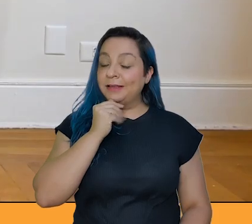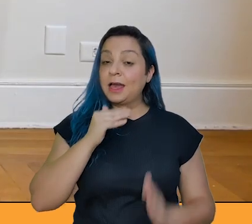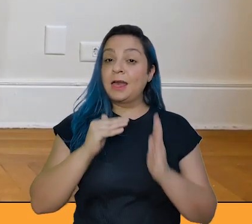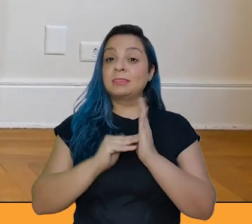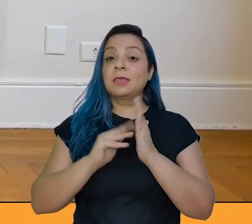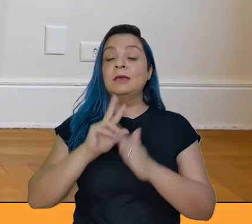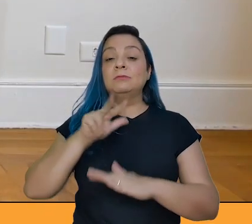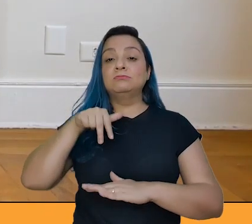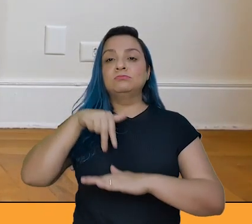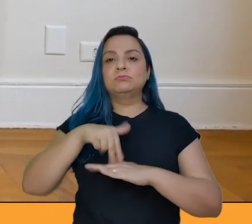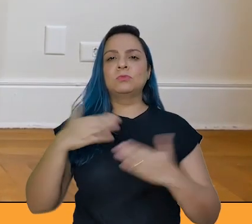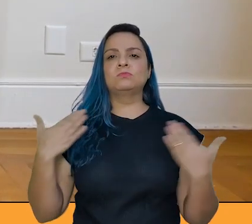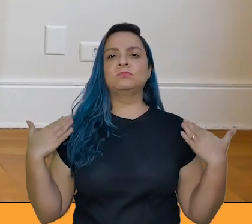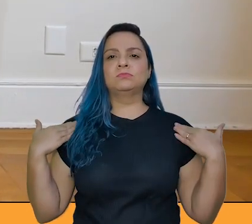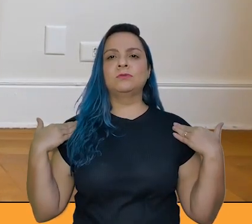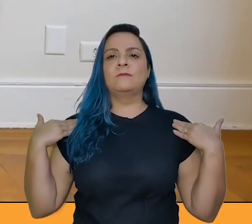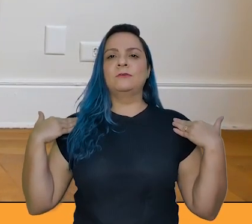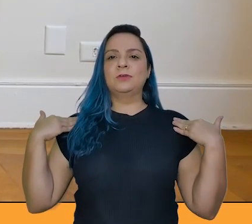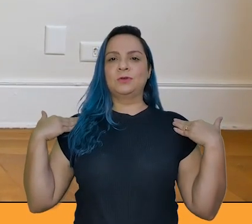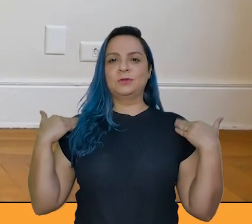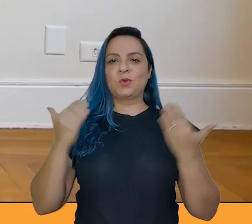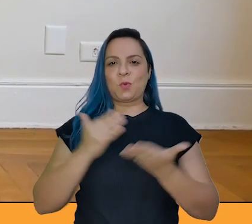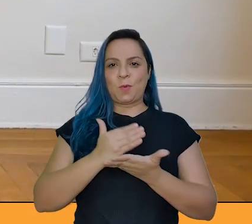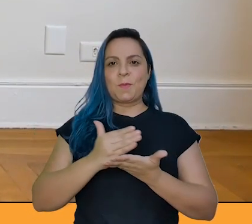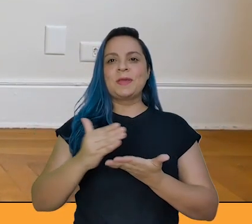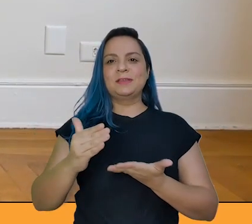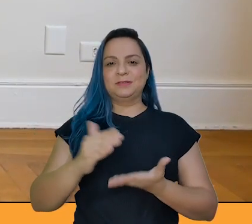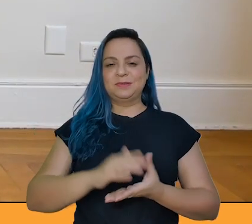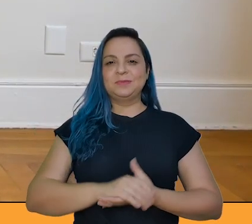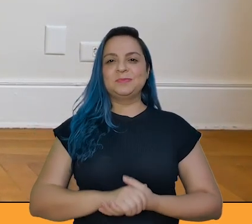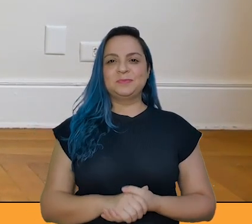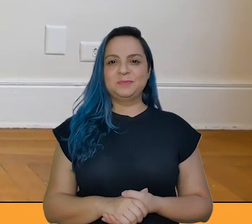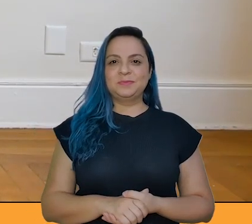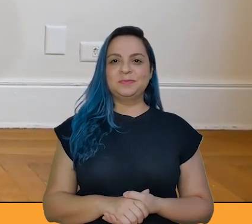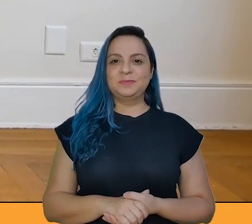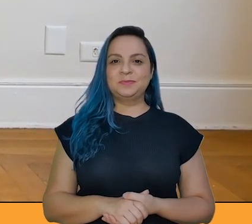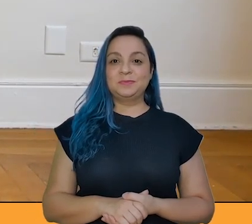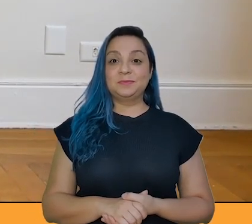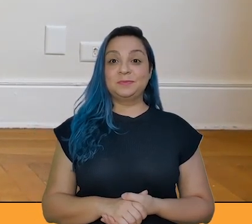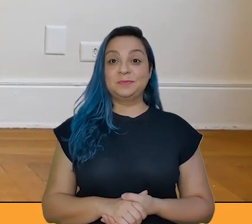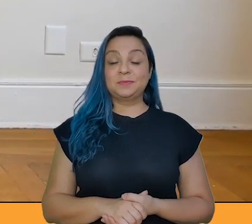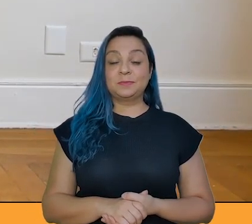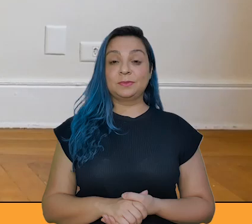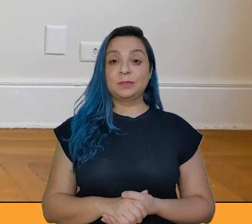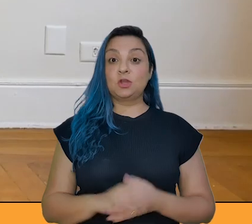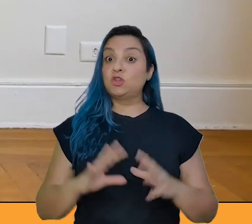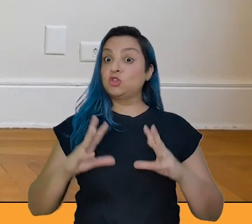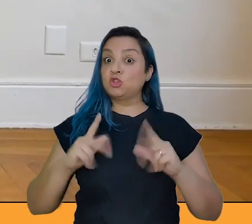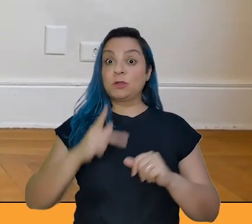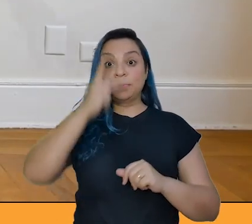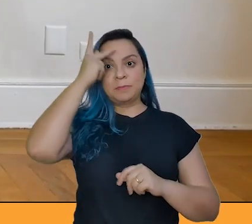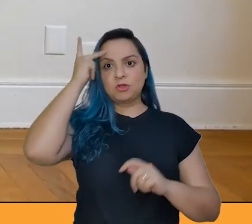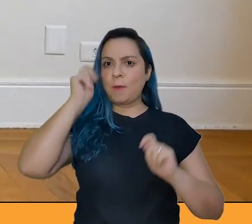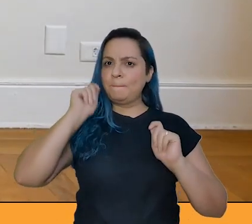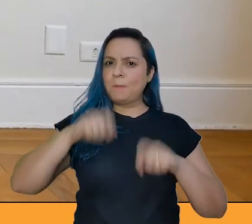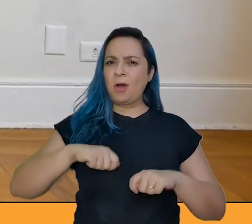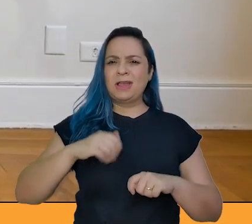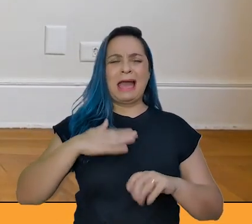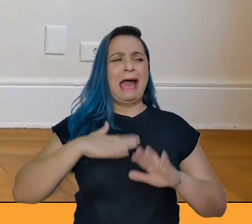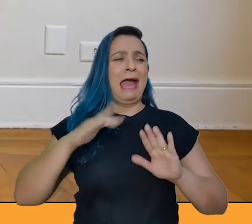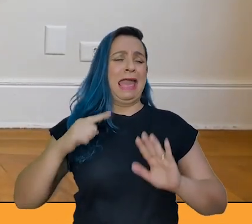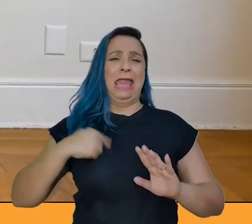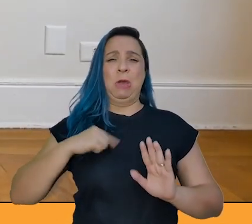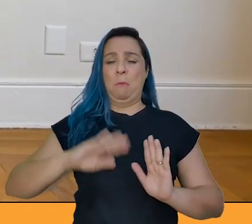até voltar para a postura inicial. Todo mundo pode fazer isso? Sim. Ah, mas eu